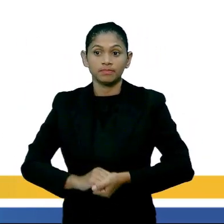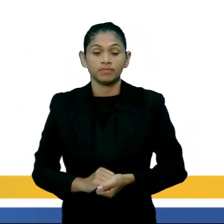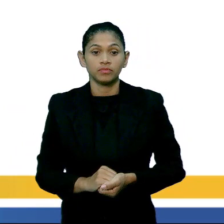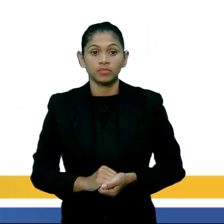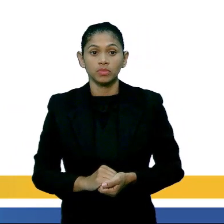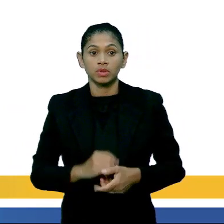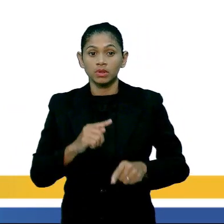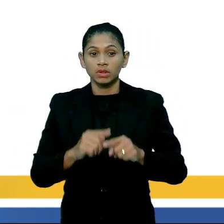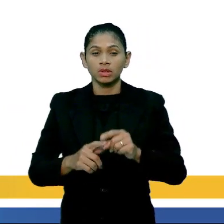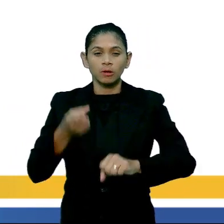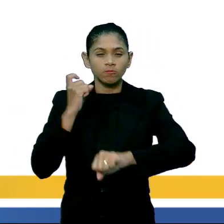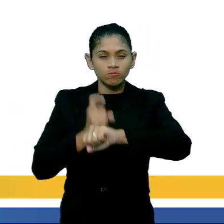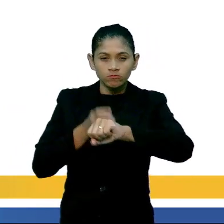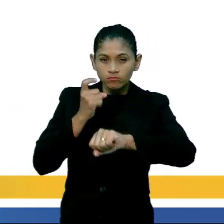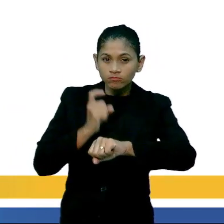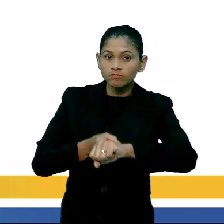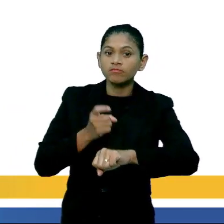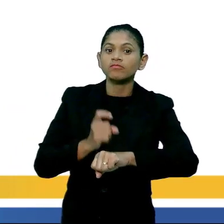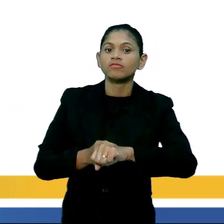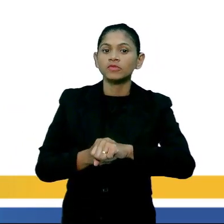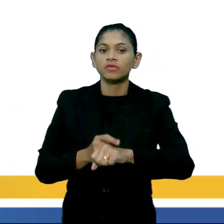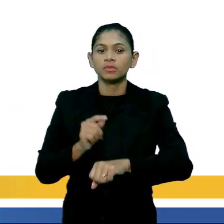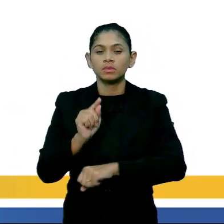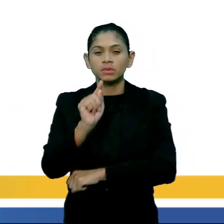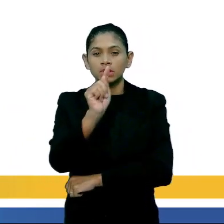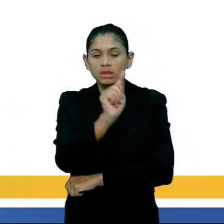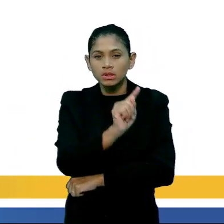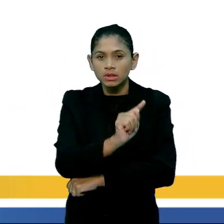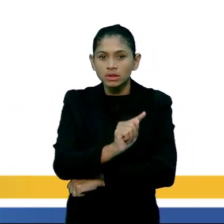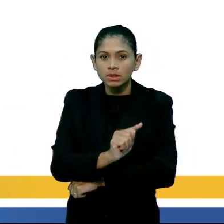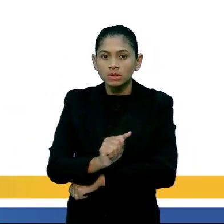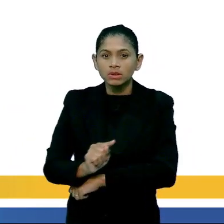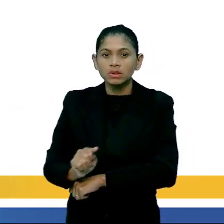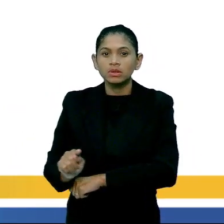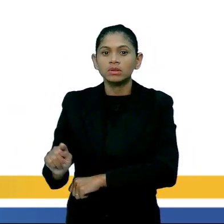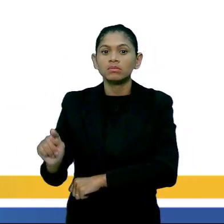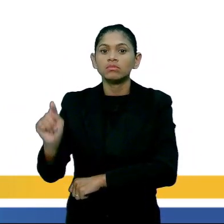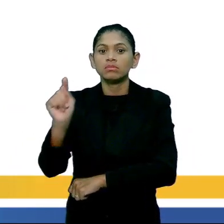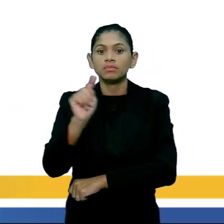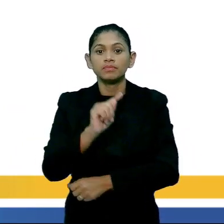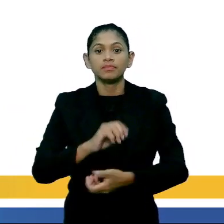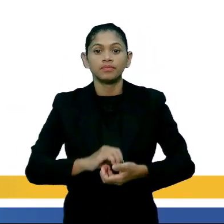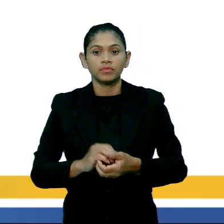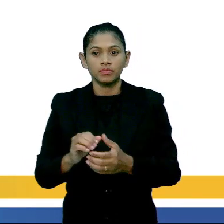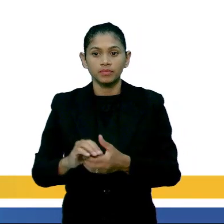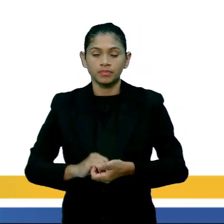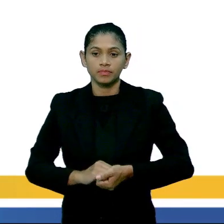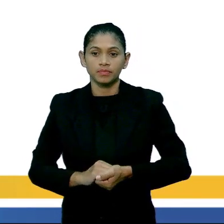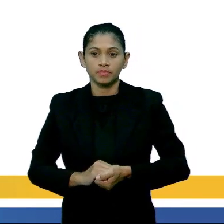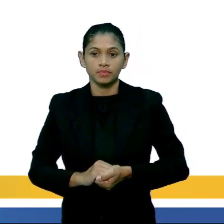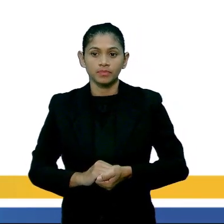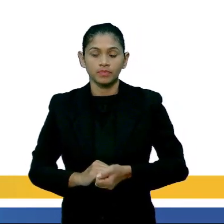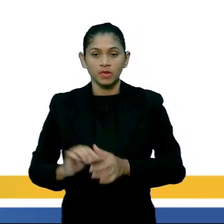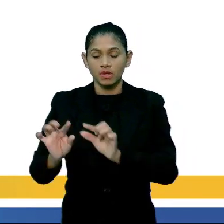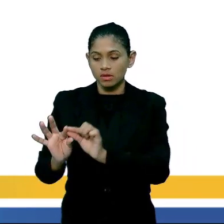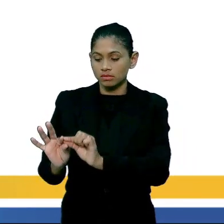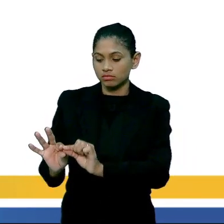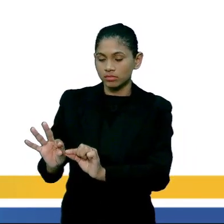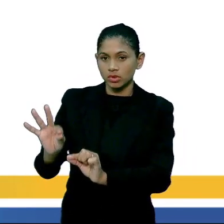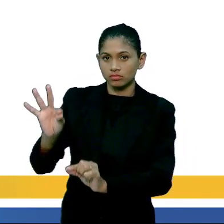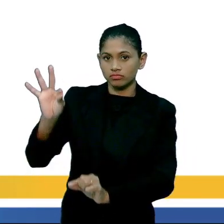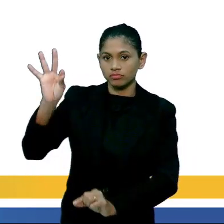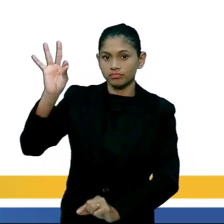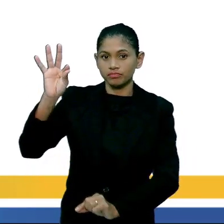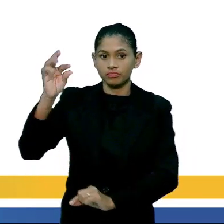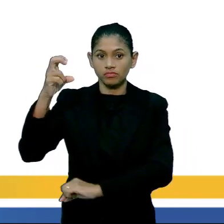do raio da base igual a 4 centímetros e a altura igual a 50 centímetros. Ela